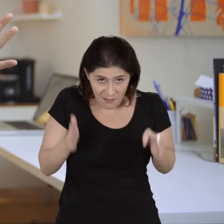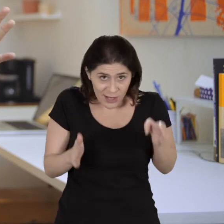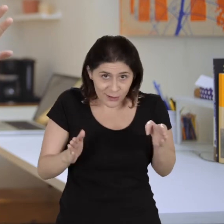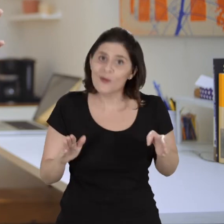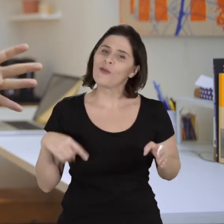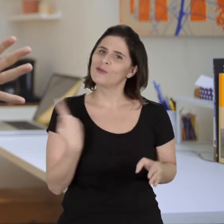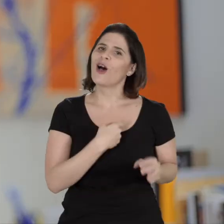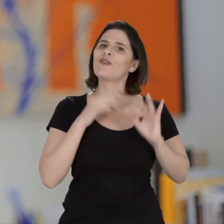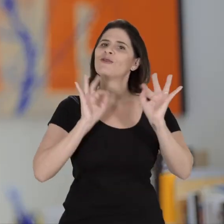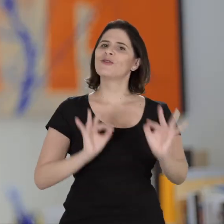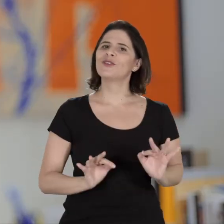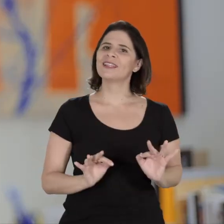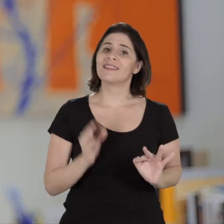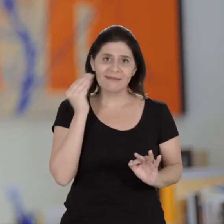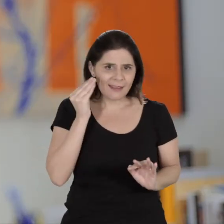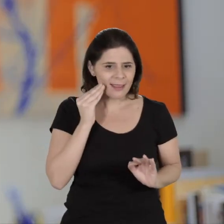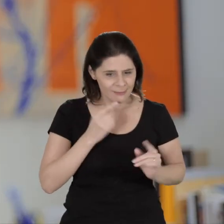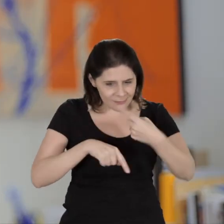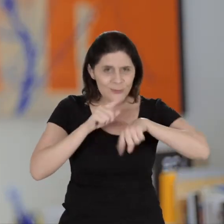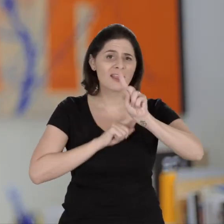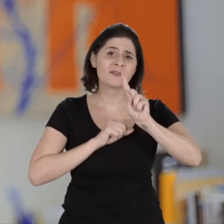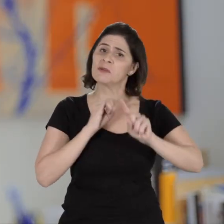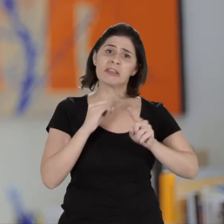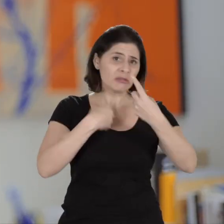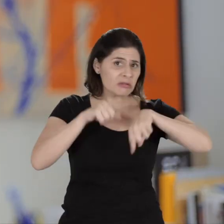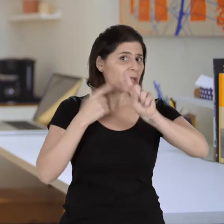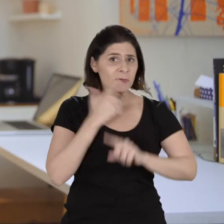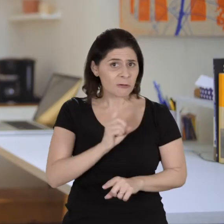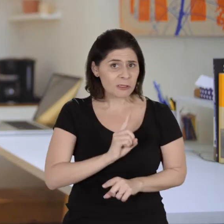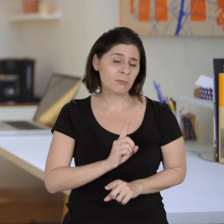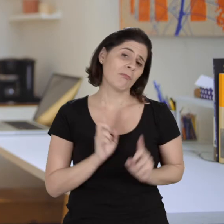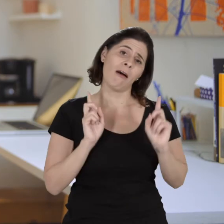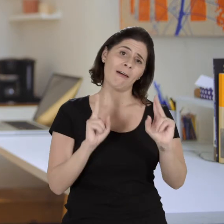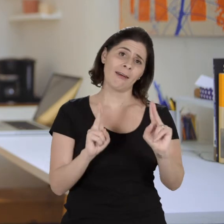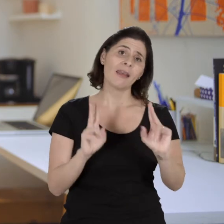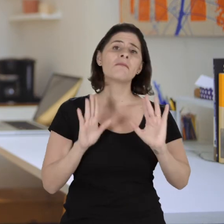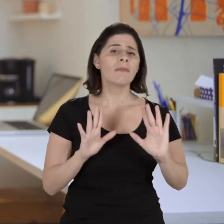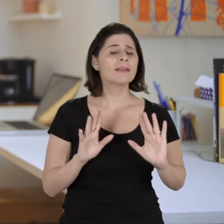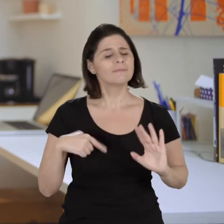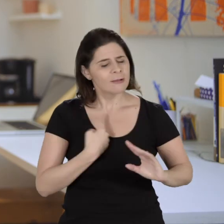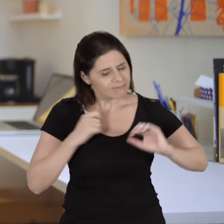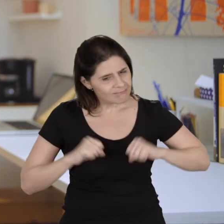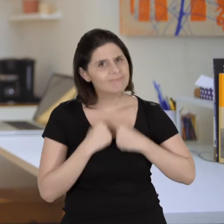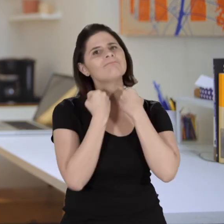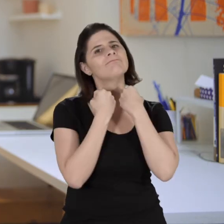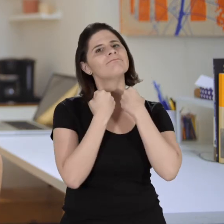fomos muito felizes, tentando ter êxito. Se não foi com êxito, beleza, pelo menos, né, levantamos a guarda